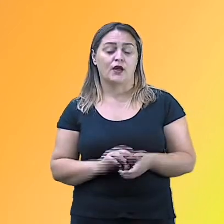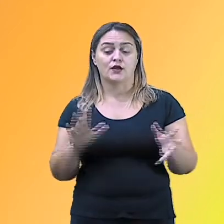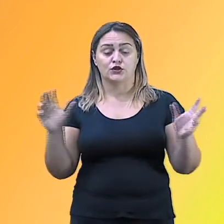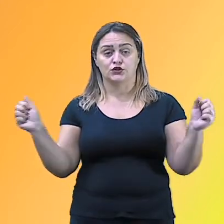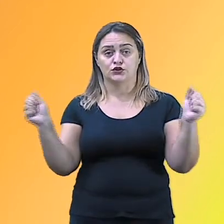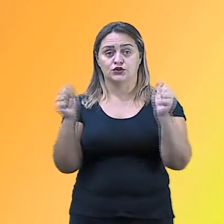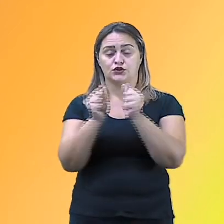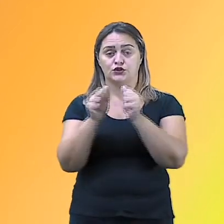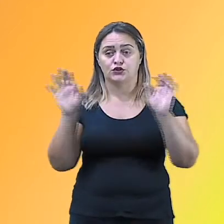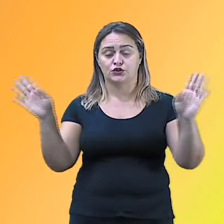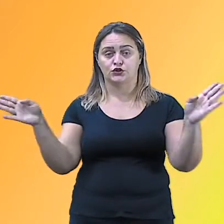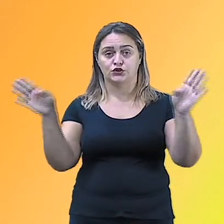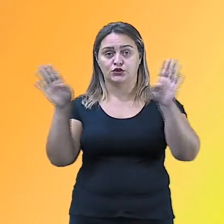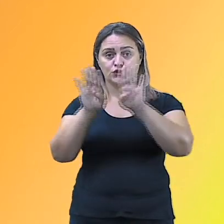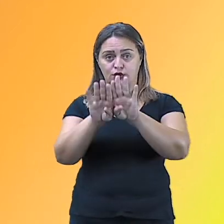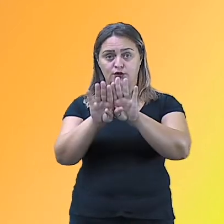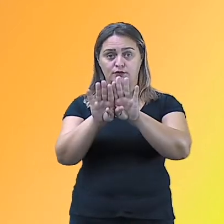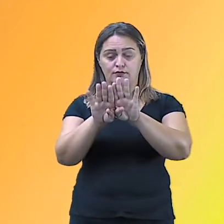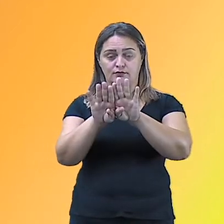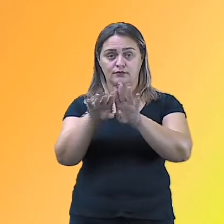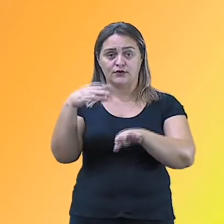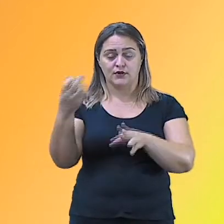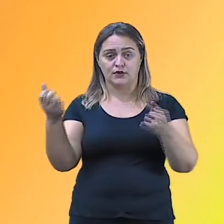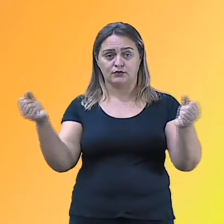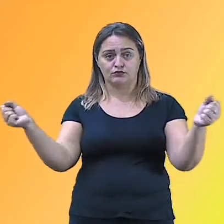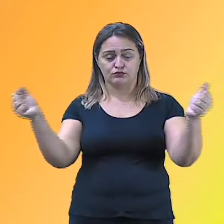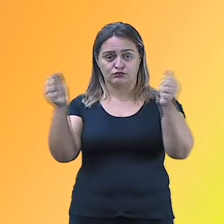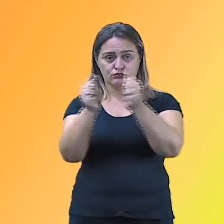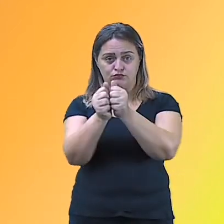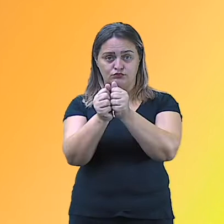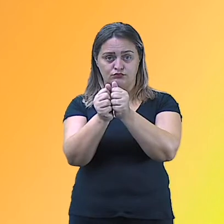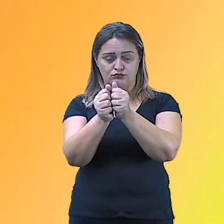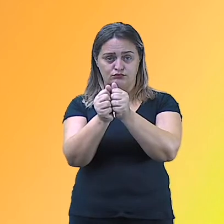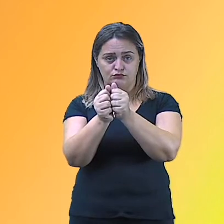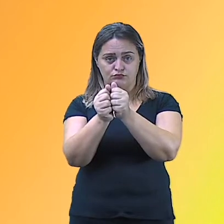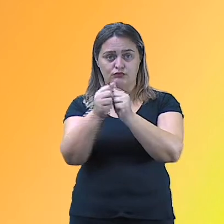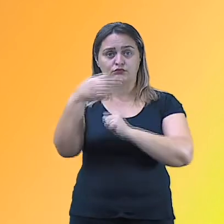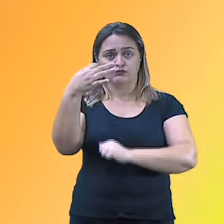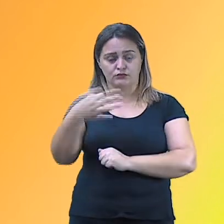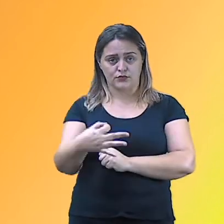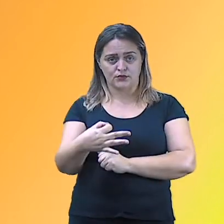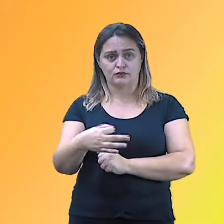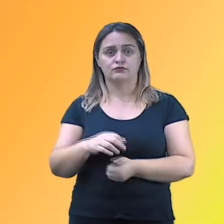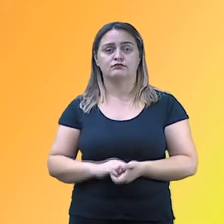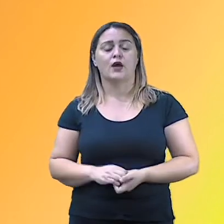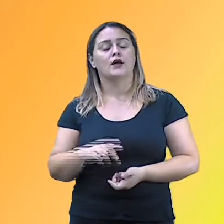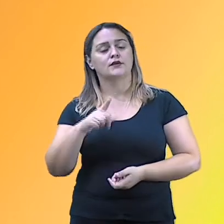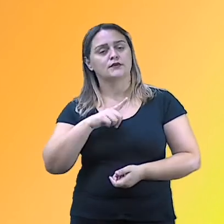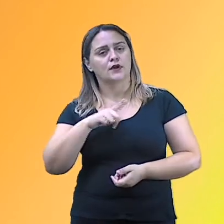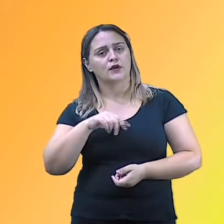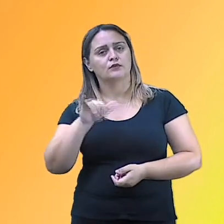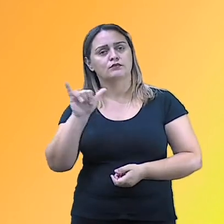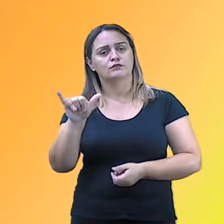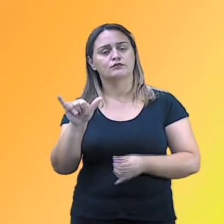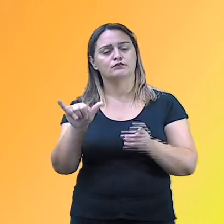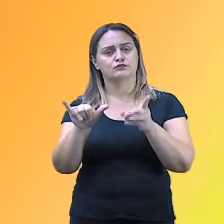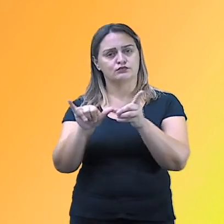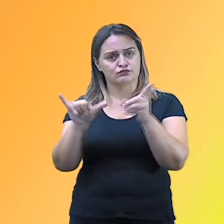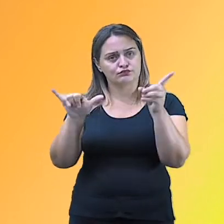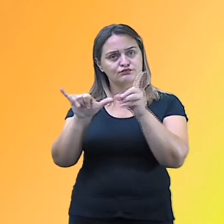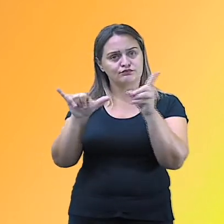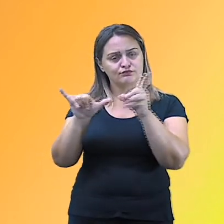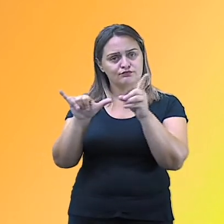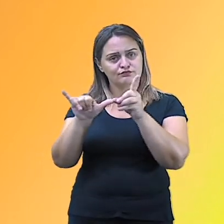Então, feche as janelas. Ótimo. Portanto, eu tenho um objeto direto.